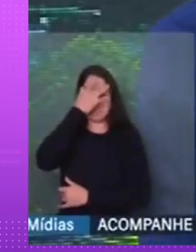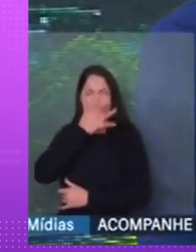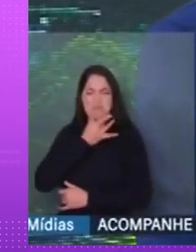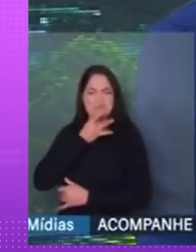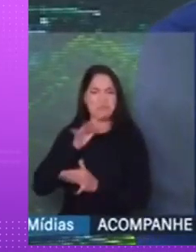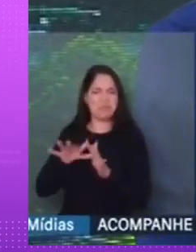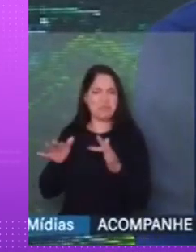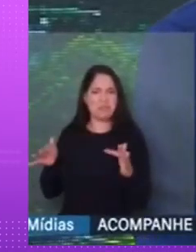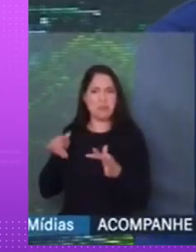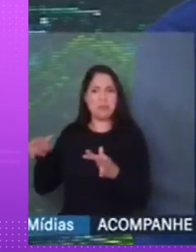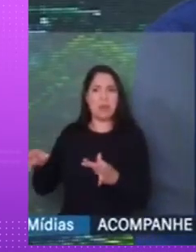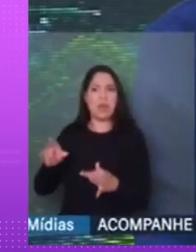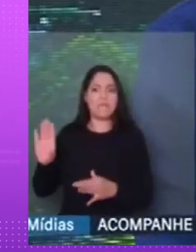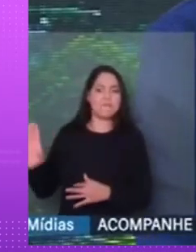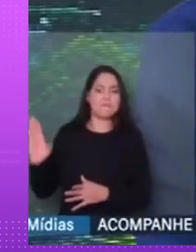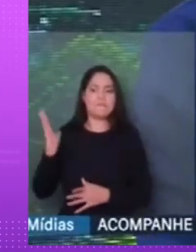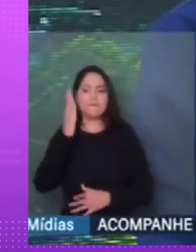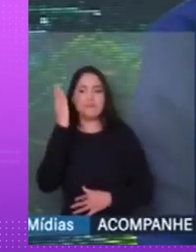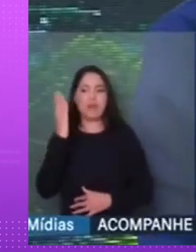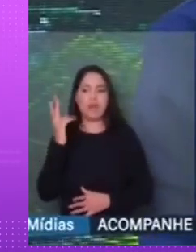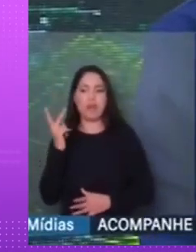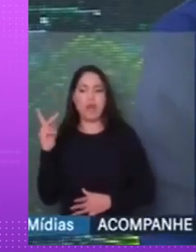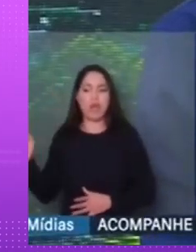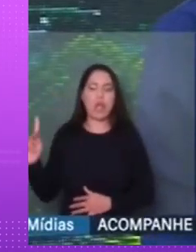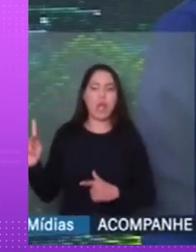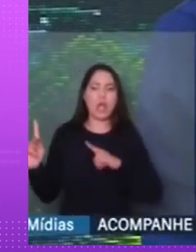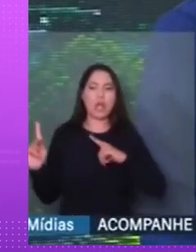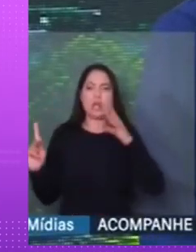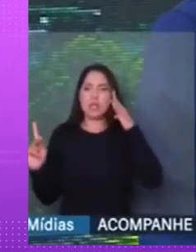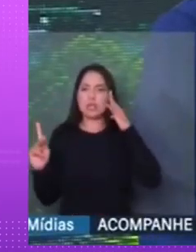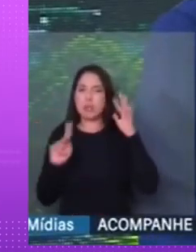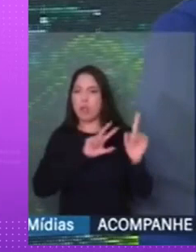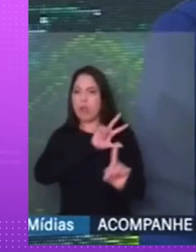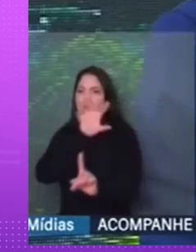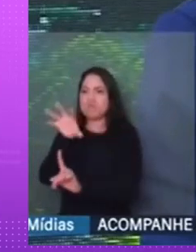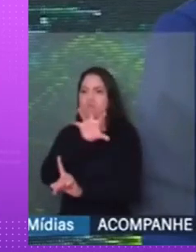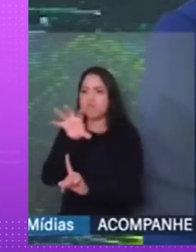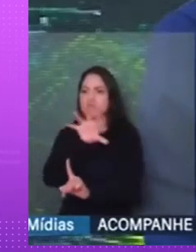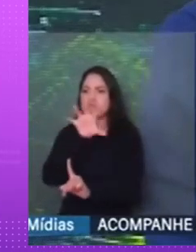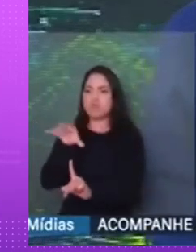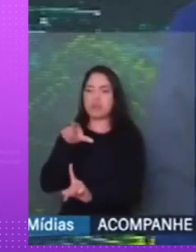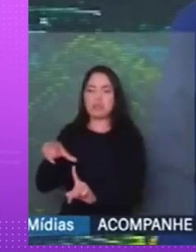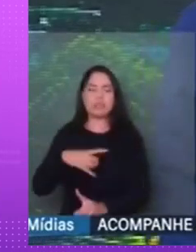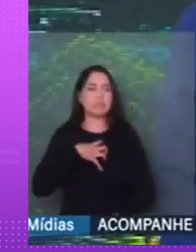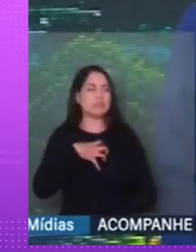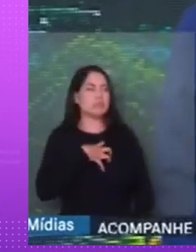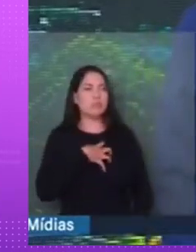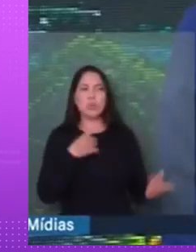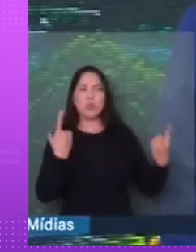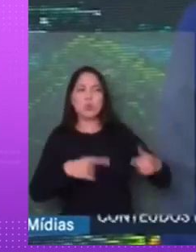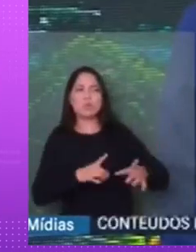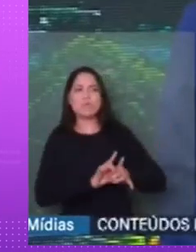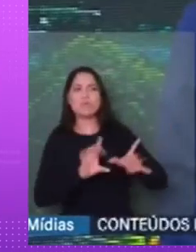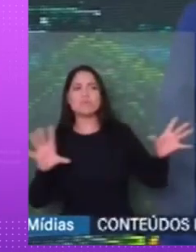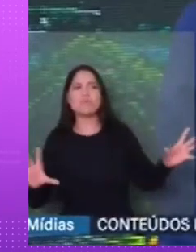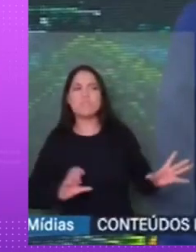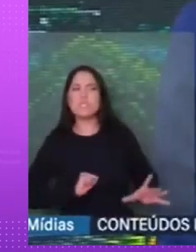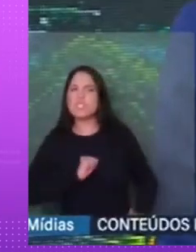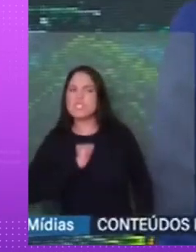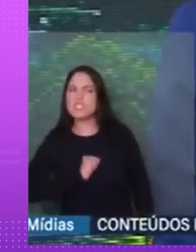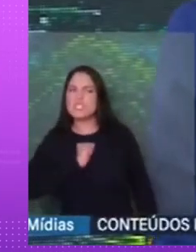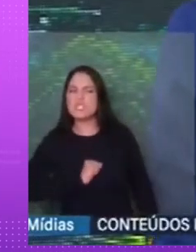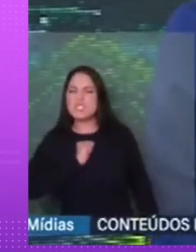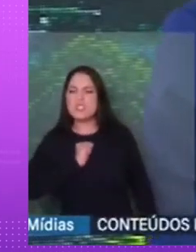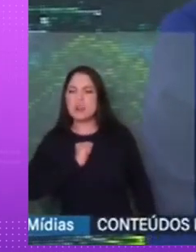o PSOL, o PDT e o PCdoB, além de diversos movimentos sociais, como o Movimento dos Trabalhadores Rurais Sem Terra, o MST